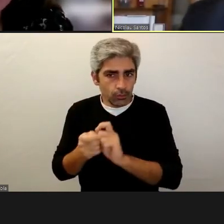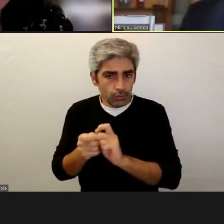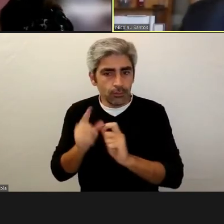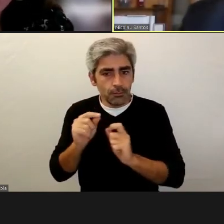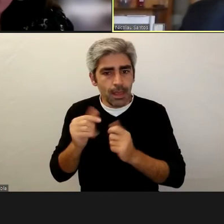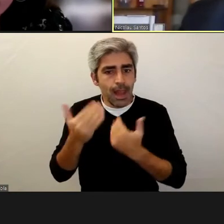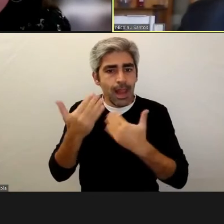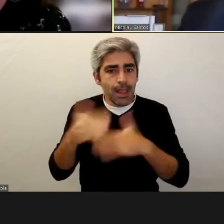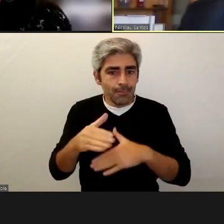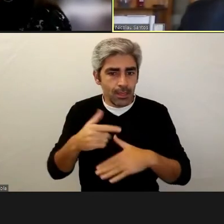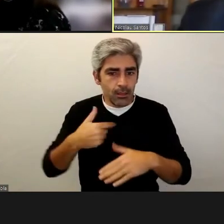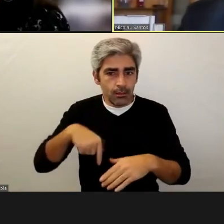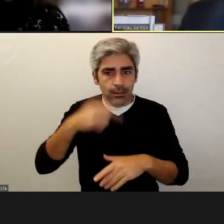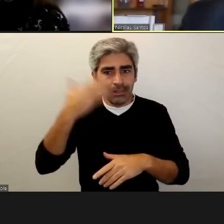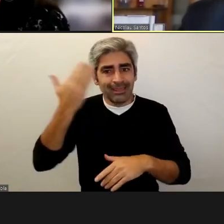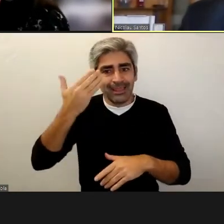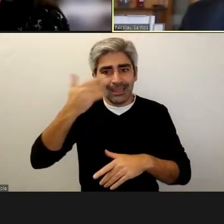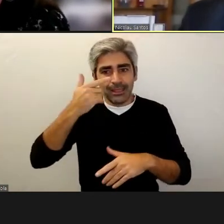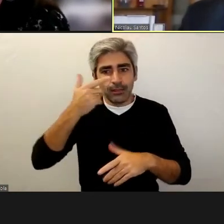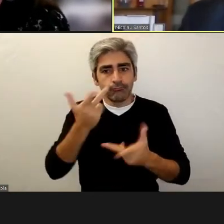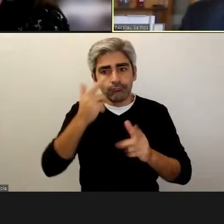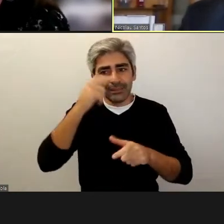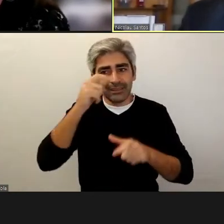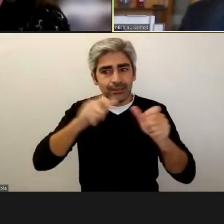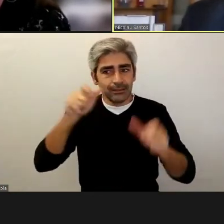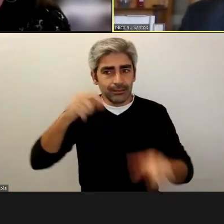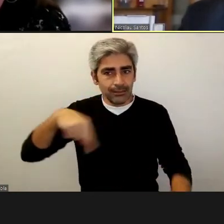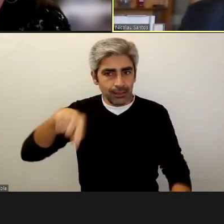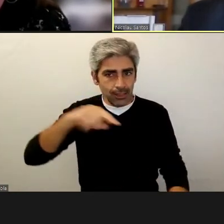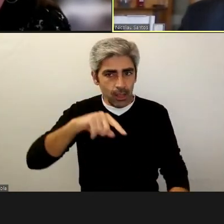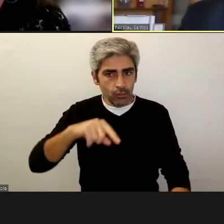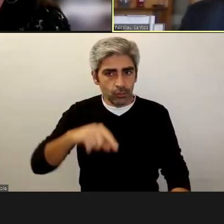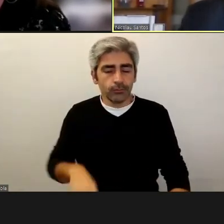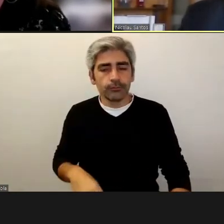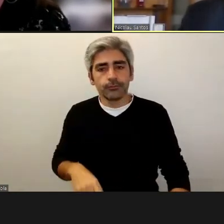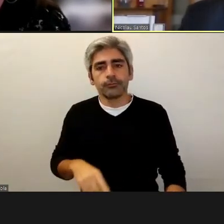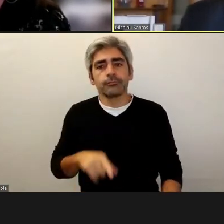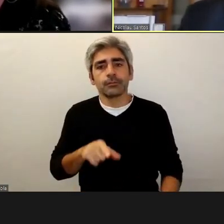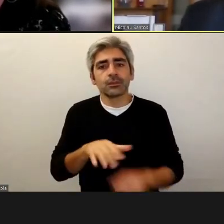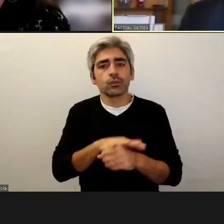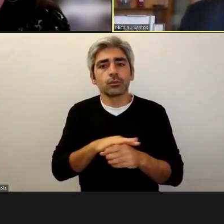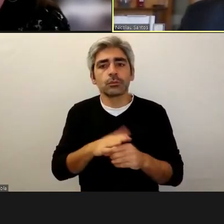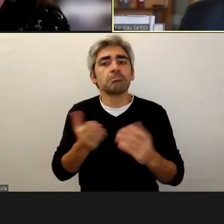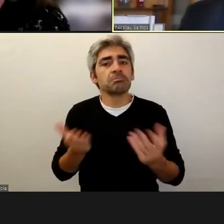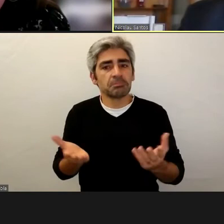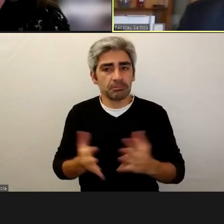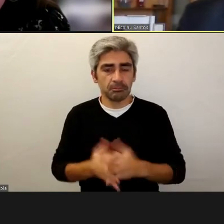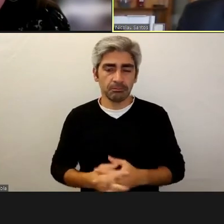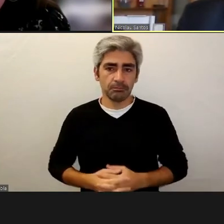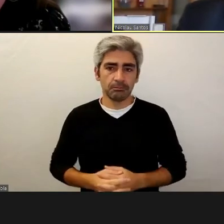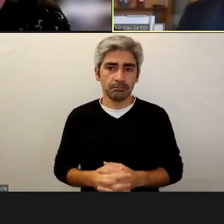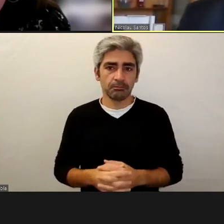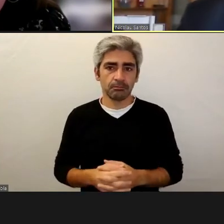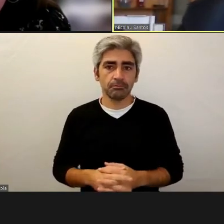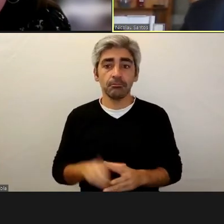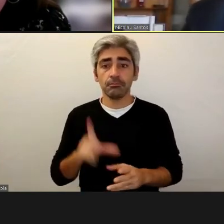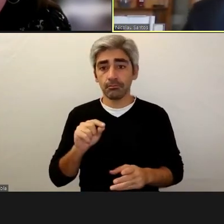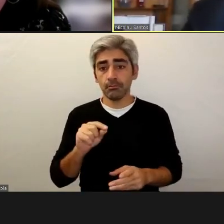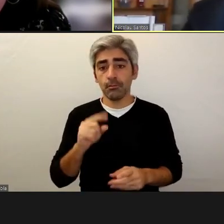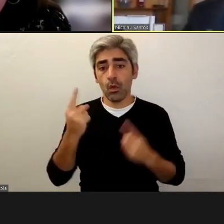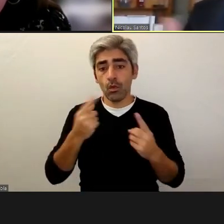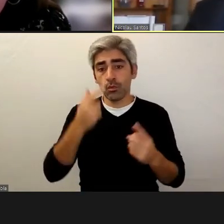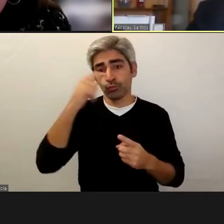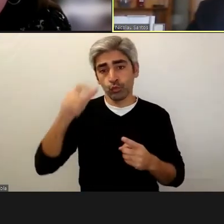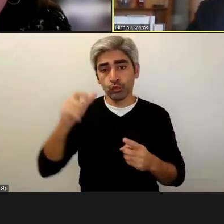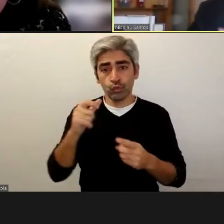claramente dos direitos dos cidadãos face a esta situação. Houve, aliás, constitucionalistas